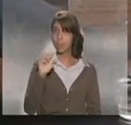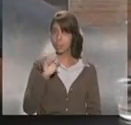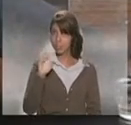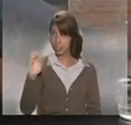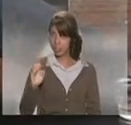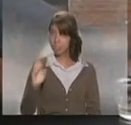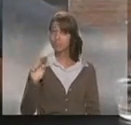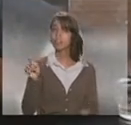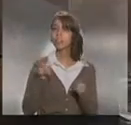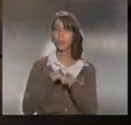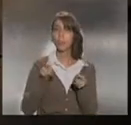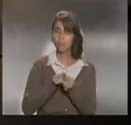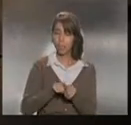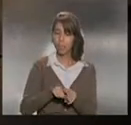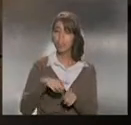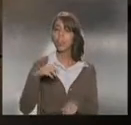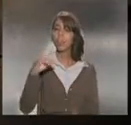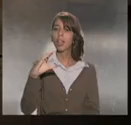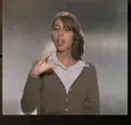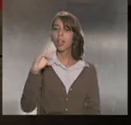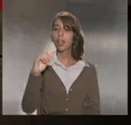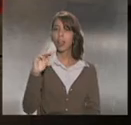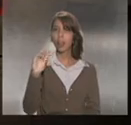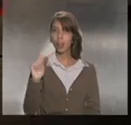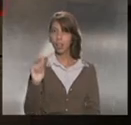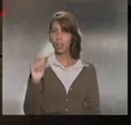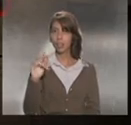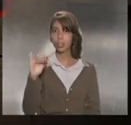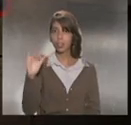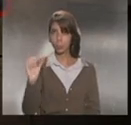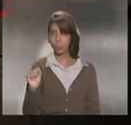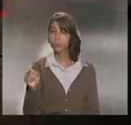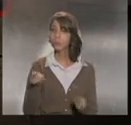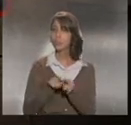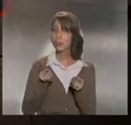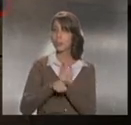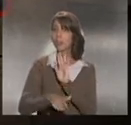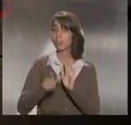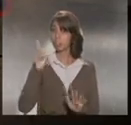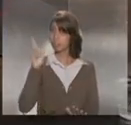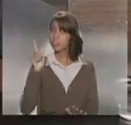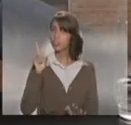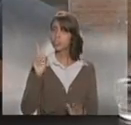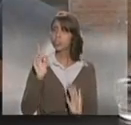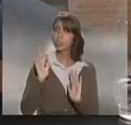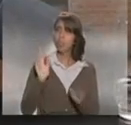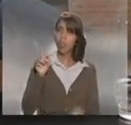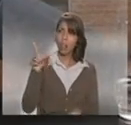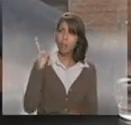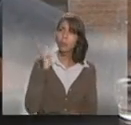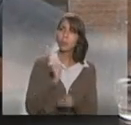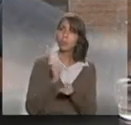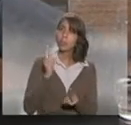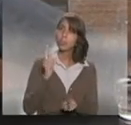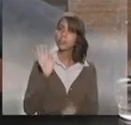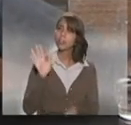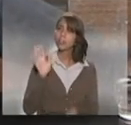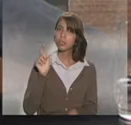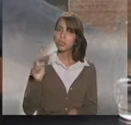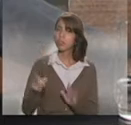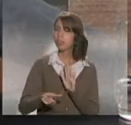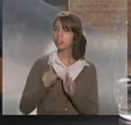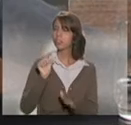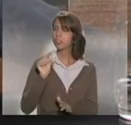clara gueiros já em angra acho que é um pouquinho antes ainda eu ainda a cruiser qual é o tablado mas ela era um pouquinho antes